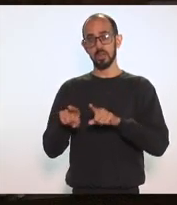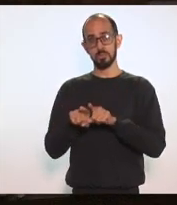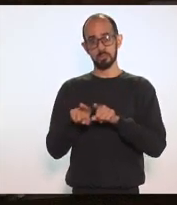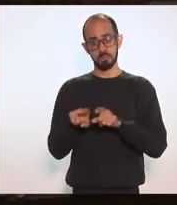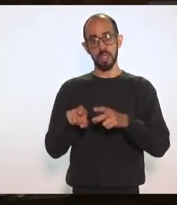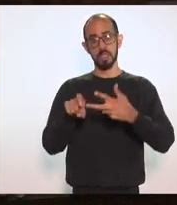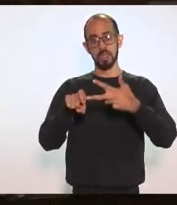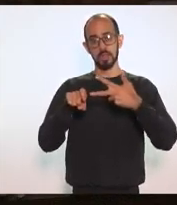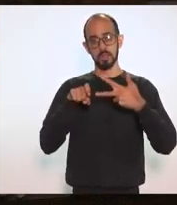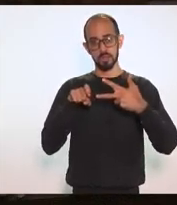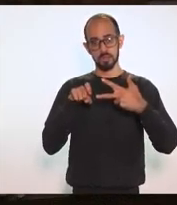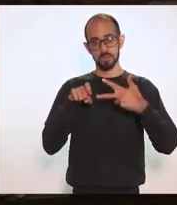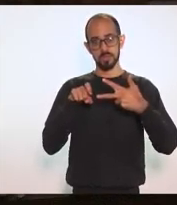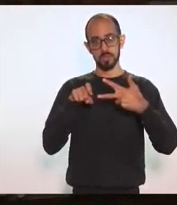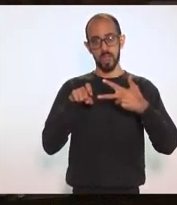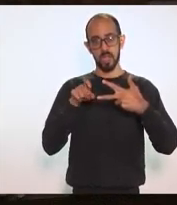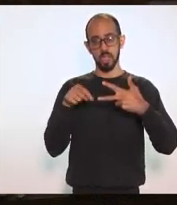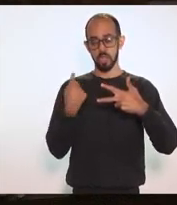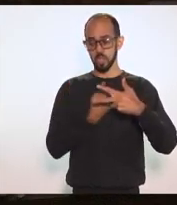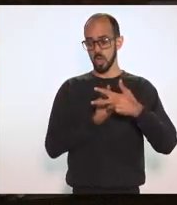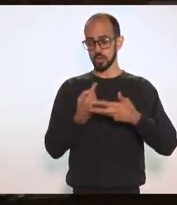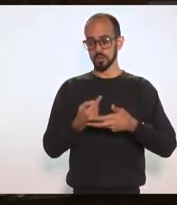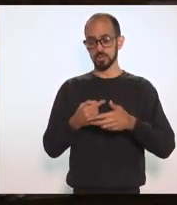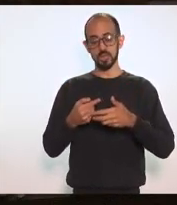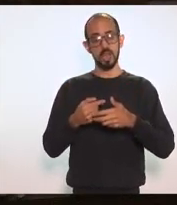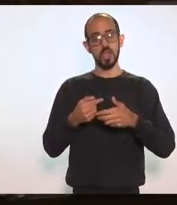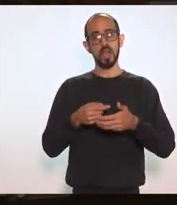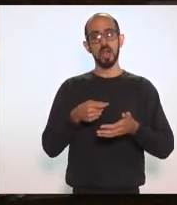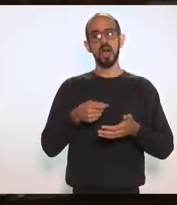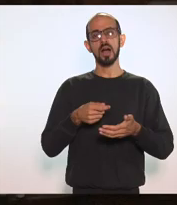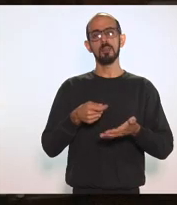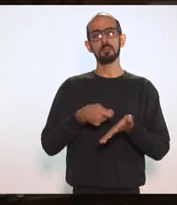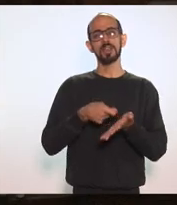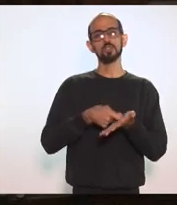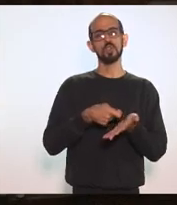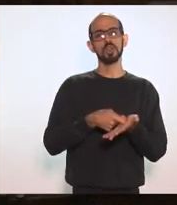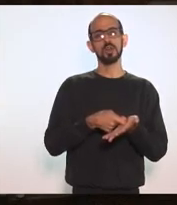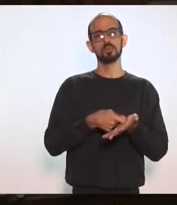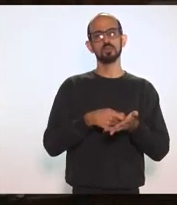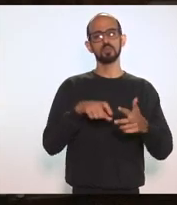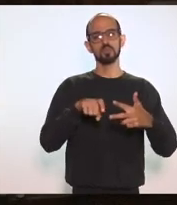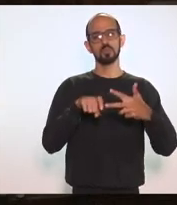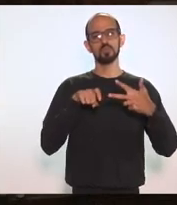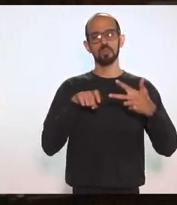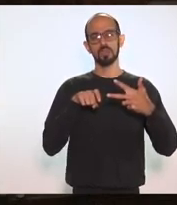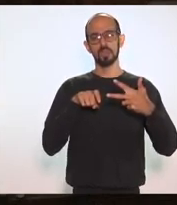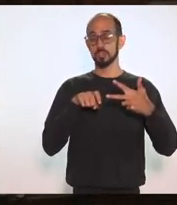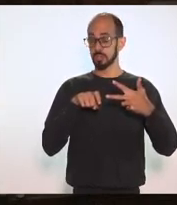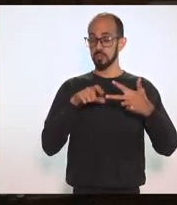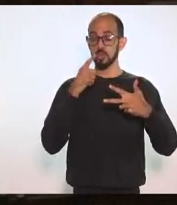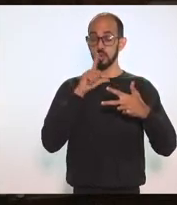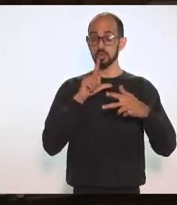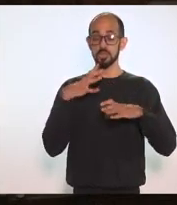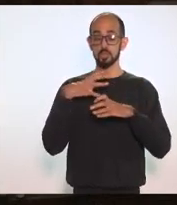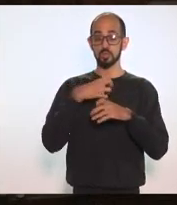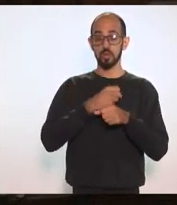A Assembleia Legislativa chamou o Poder Executivo e deu, nesse caso, uma resposta positiva. E só neste ano